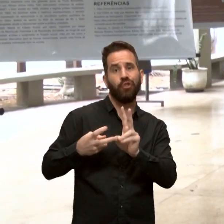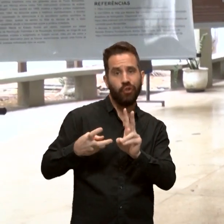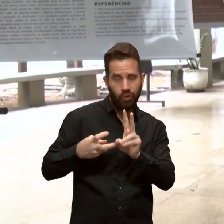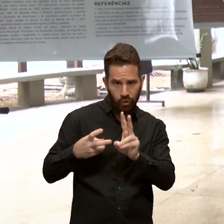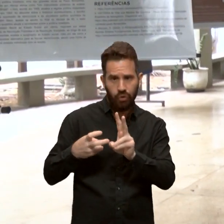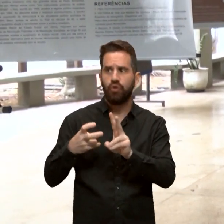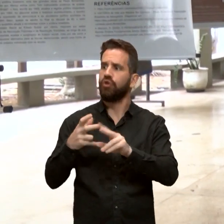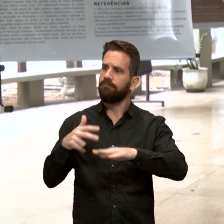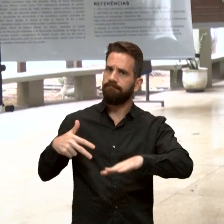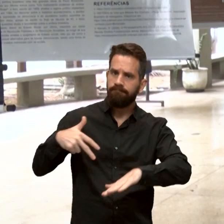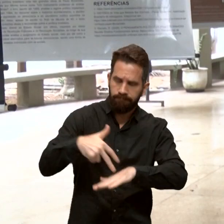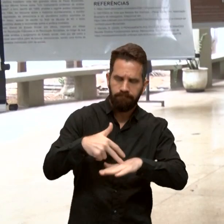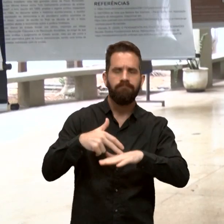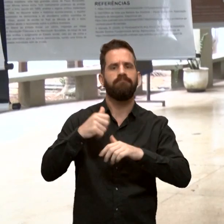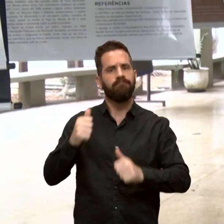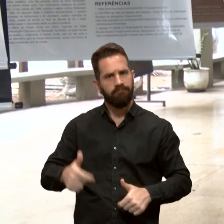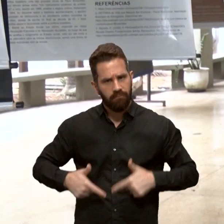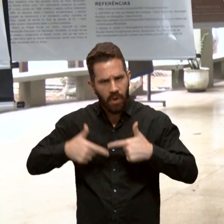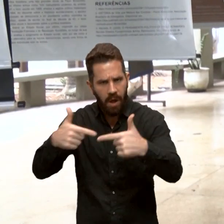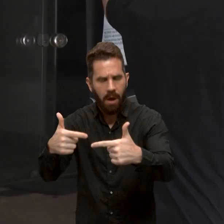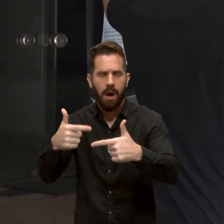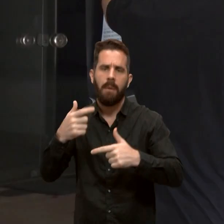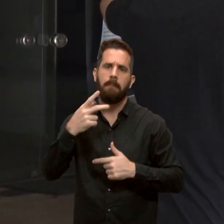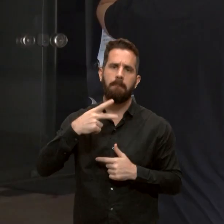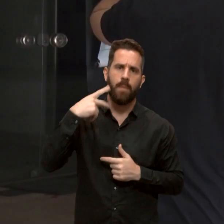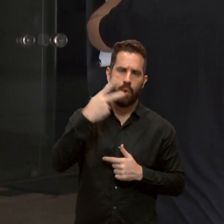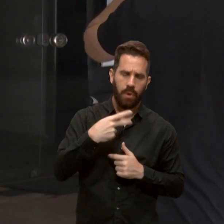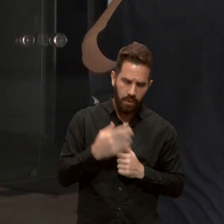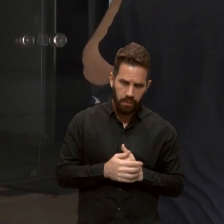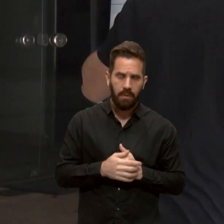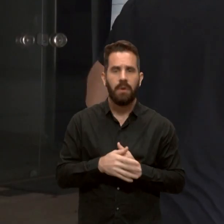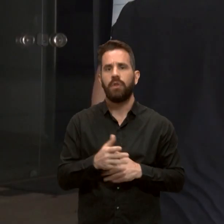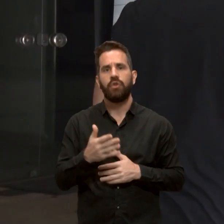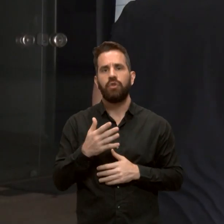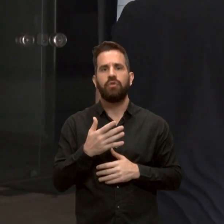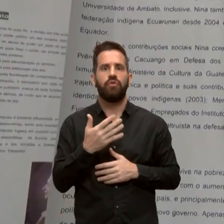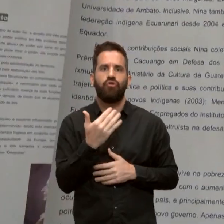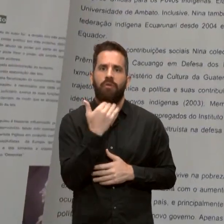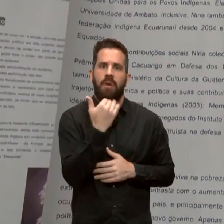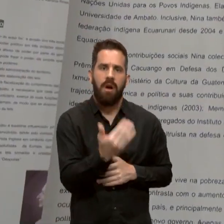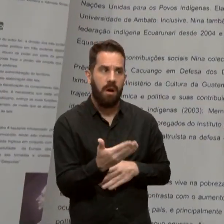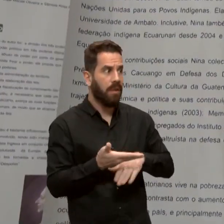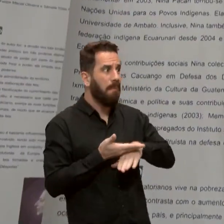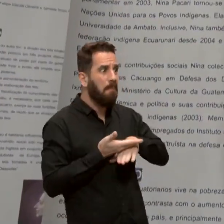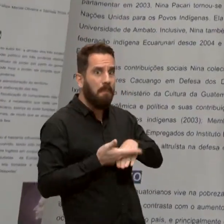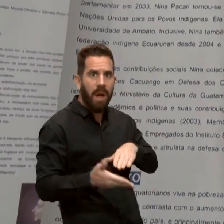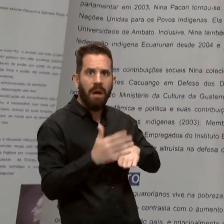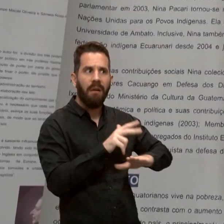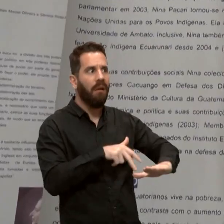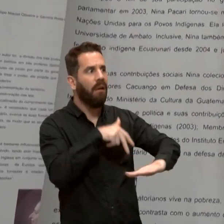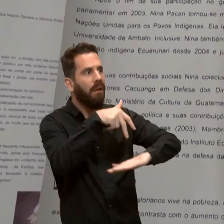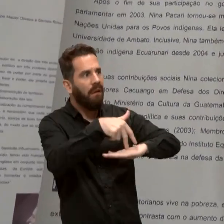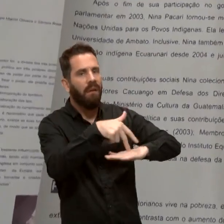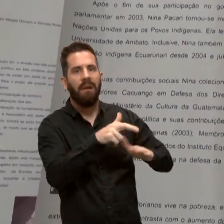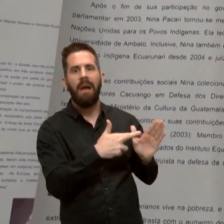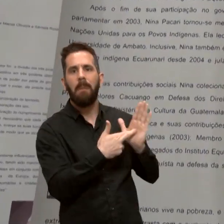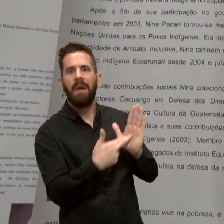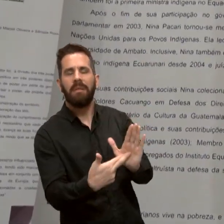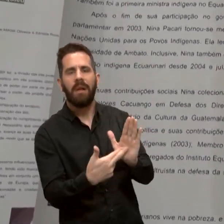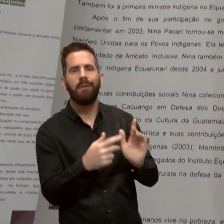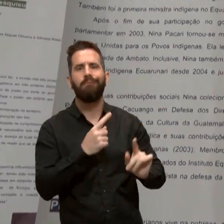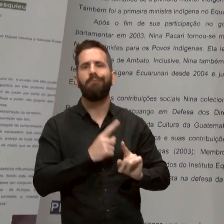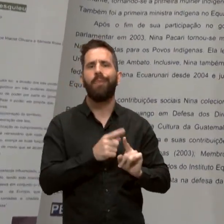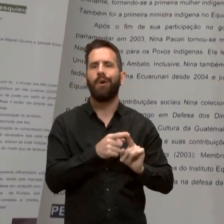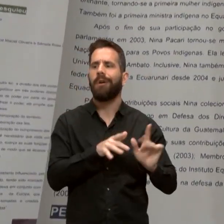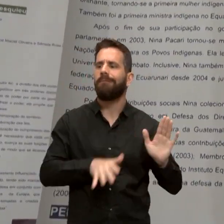na área, porque não adianta se uma pessoa branca está lá representando, porque não sabe, não consegue, não tem